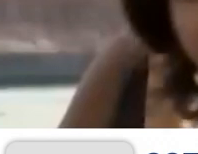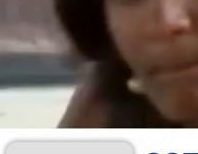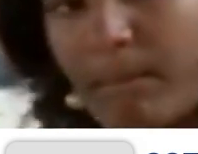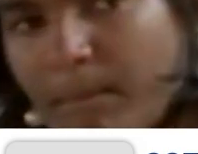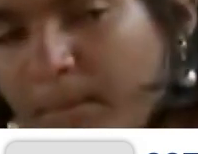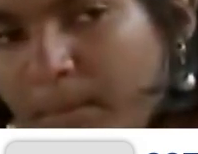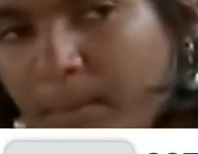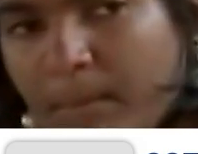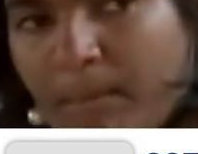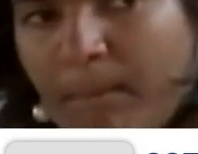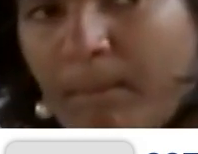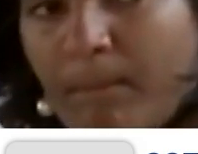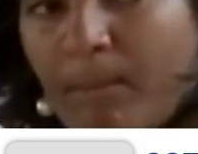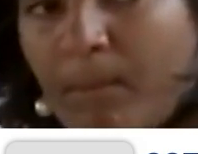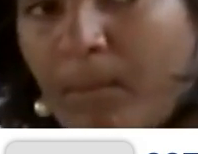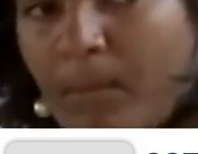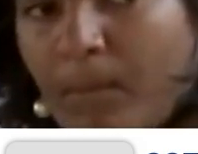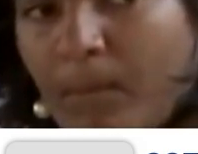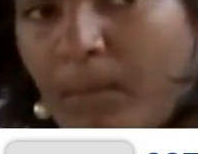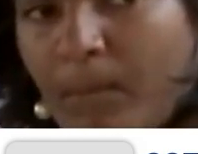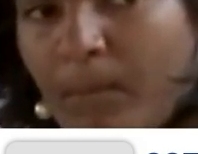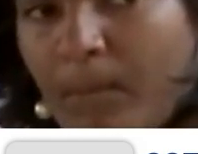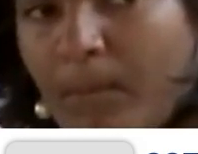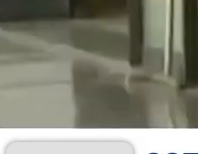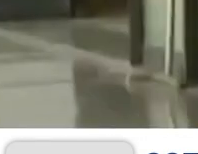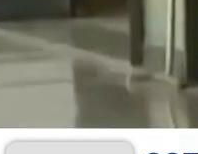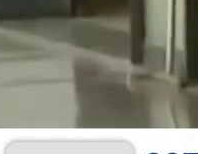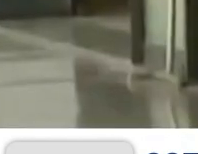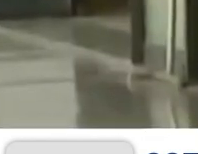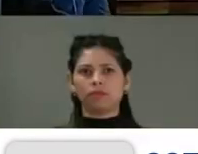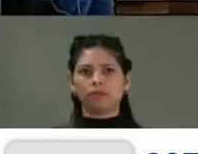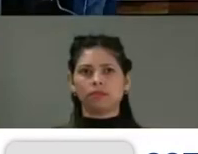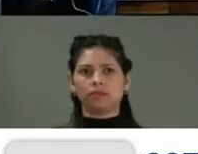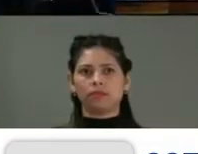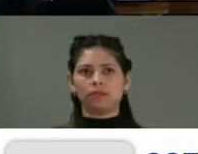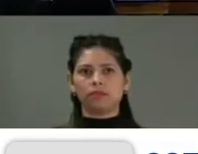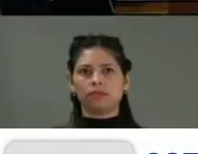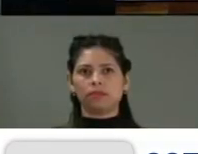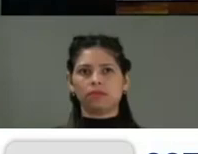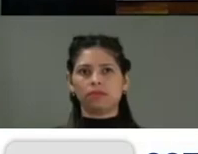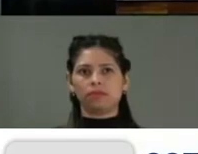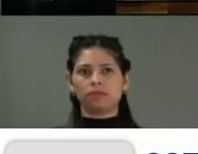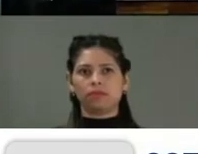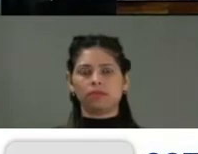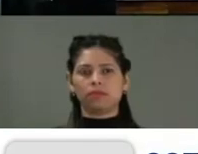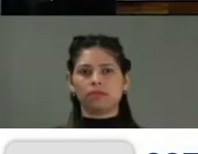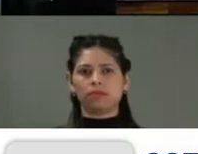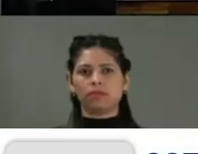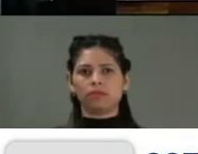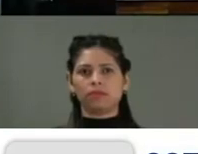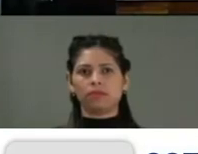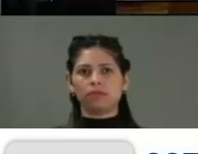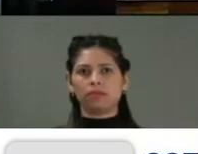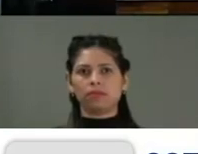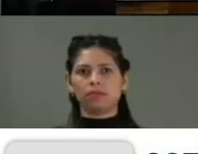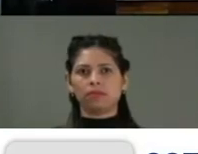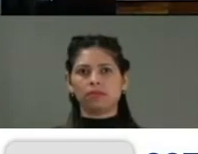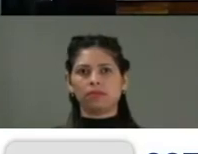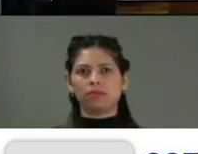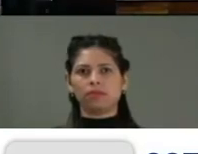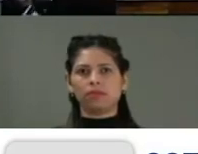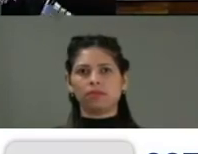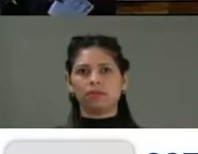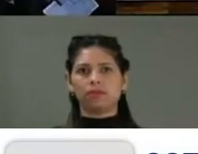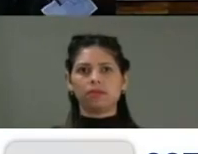com deficiência o texto aprovado nesta terça pelo congresso muda a regra pela proposta